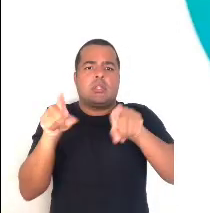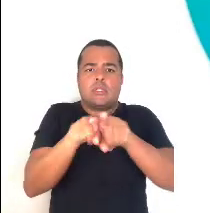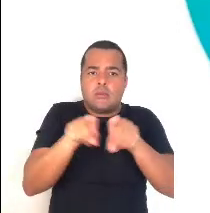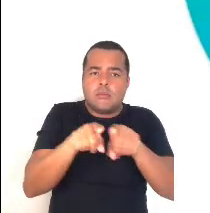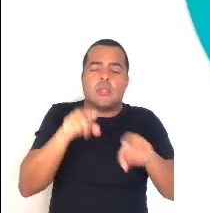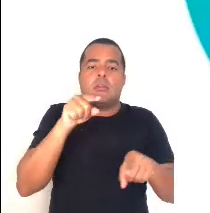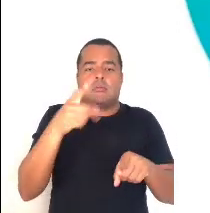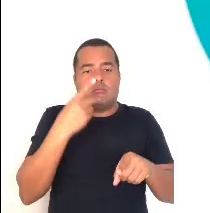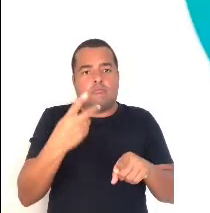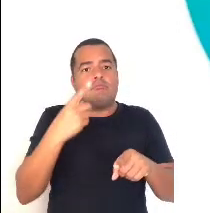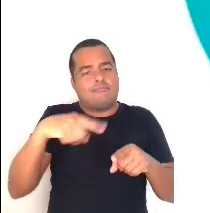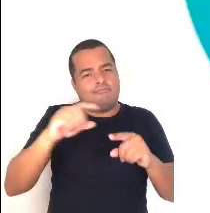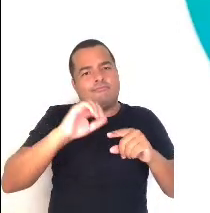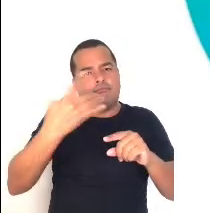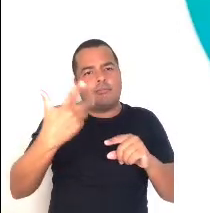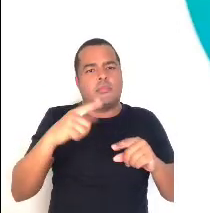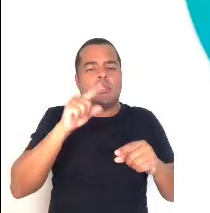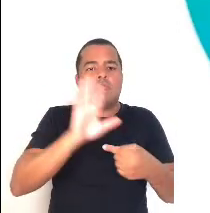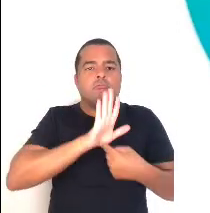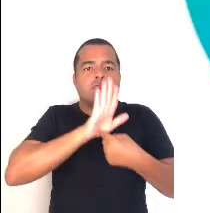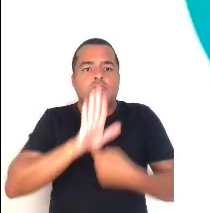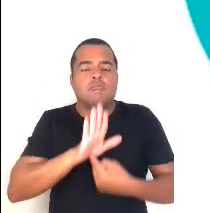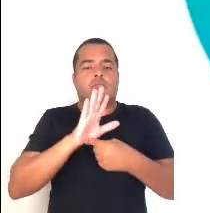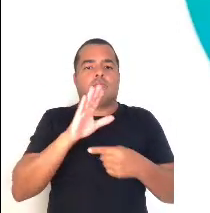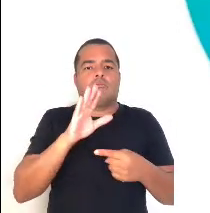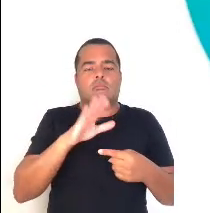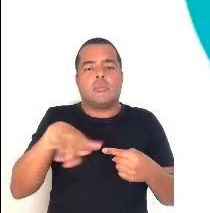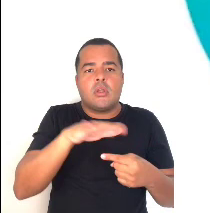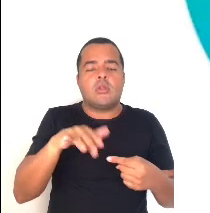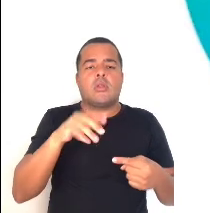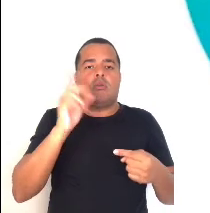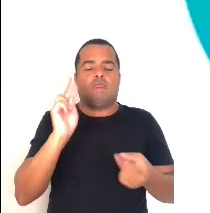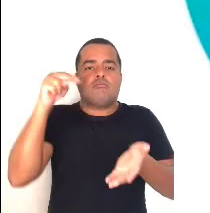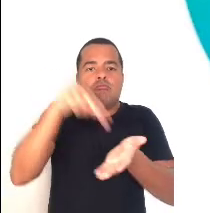com o professor da disciplina e, consequentemente, estar